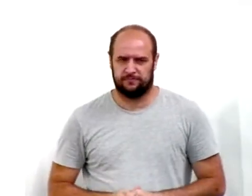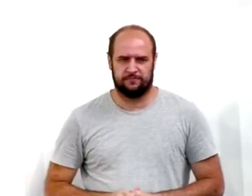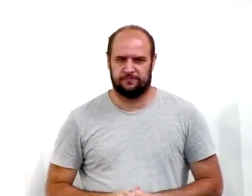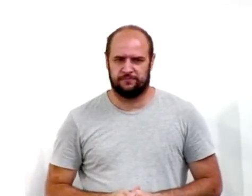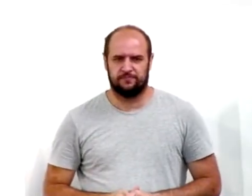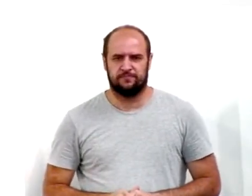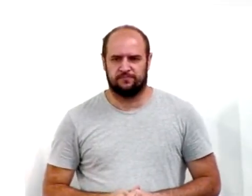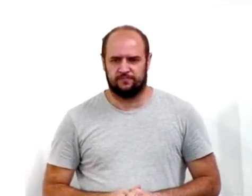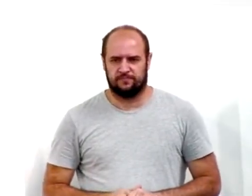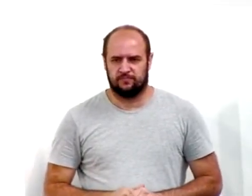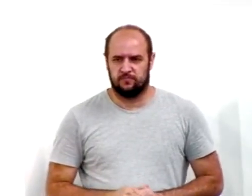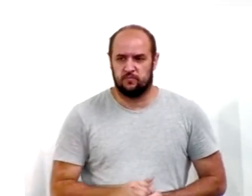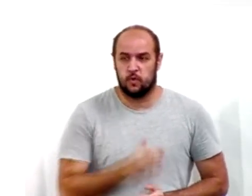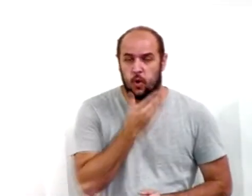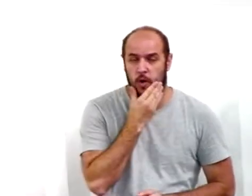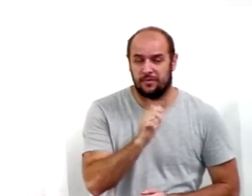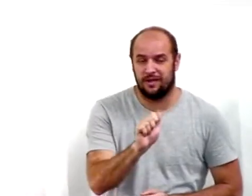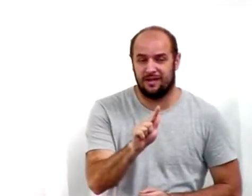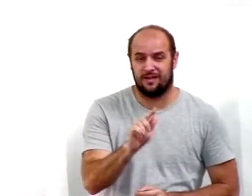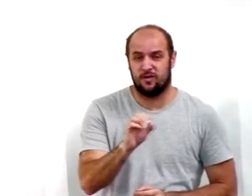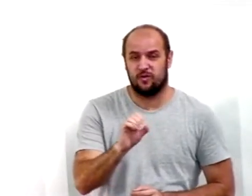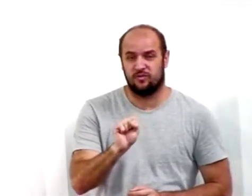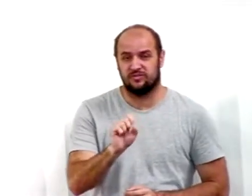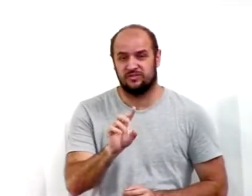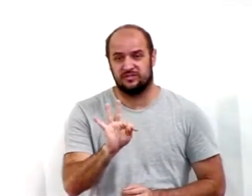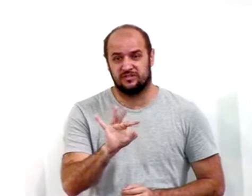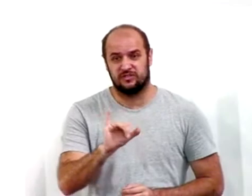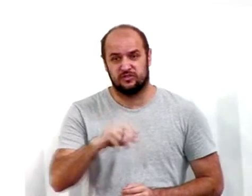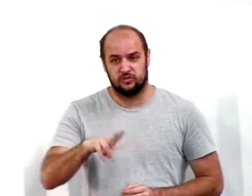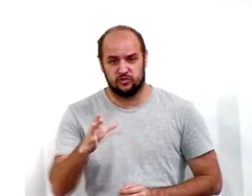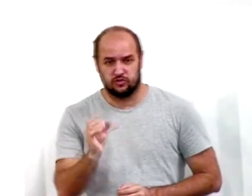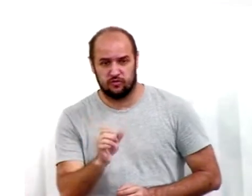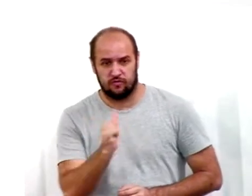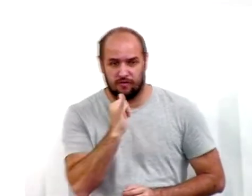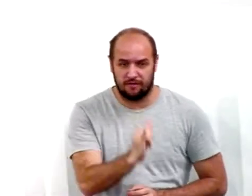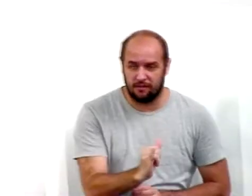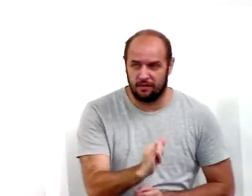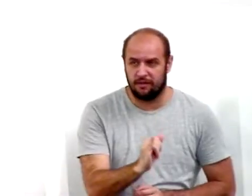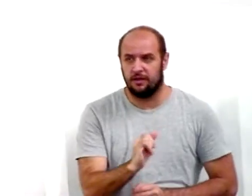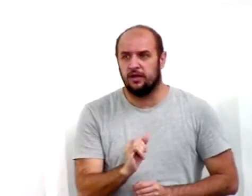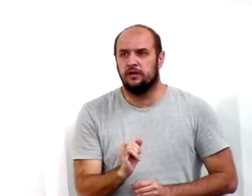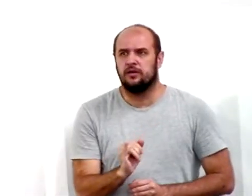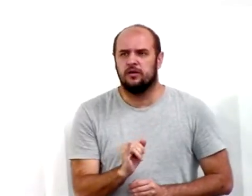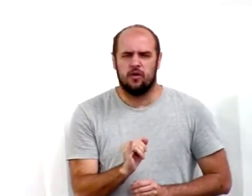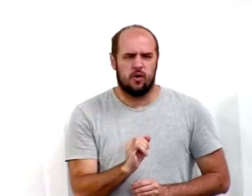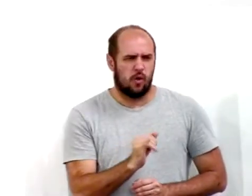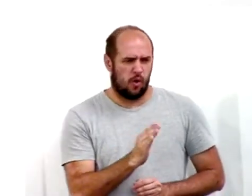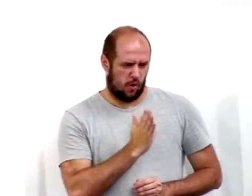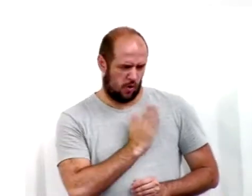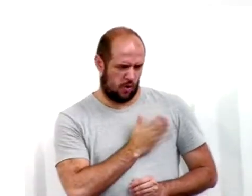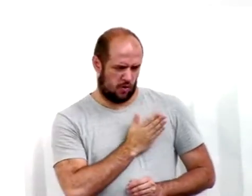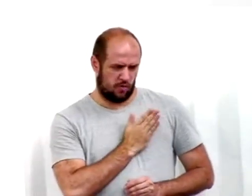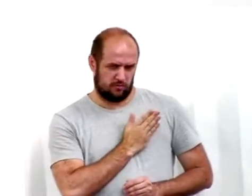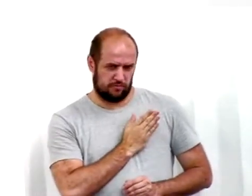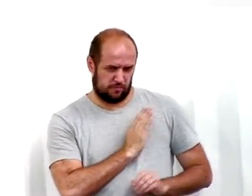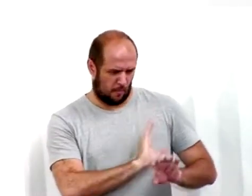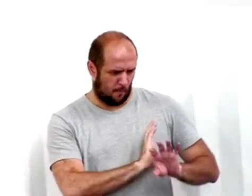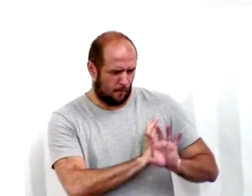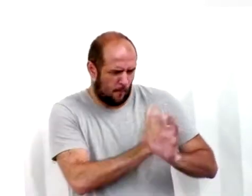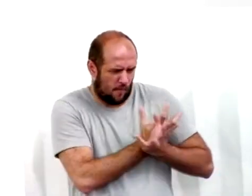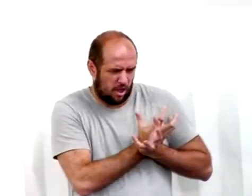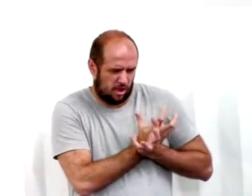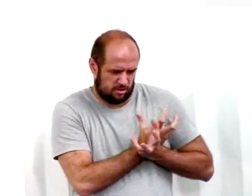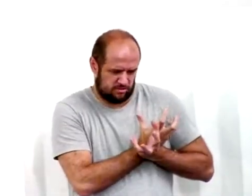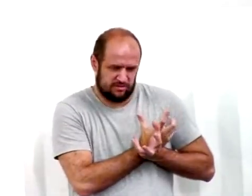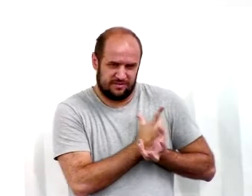fala a respeito disso, respondendo o porquê. E ele diz que O vazio no coração do homem